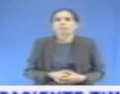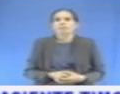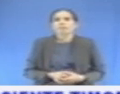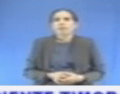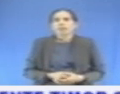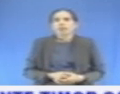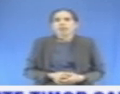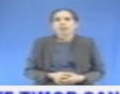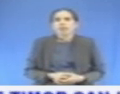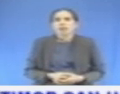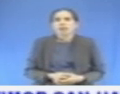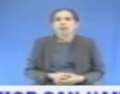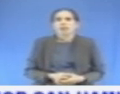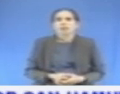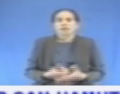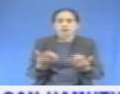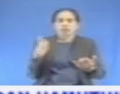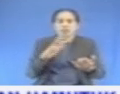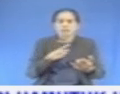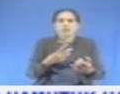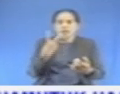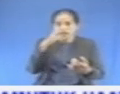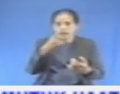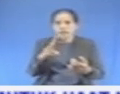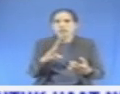Hoje, né, a mim acerta o batbalo, tamba